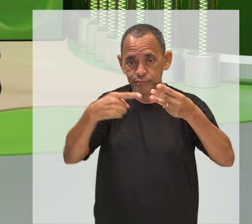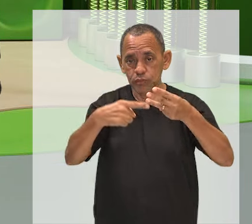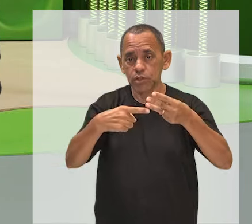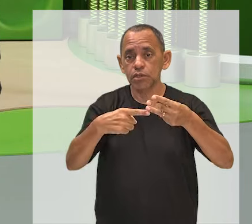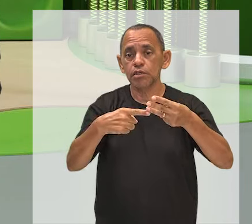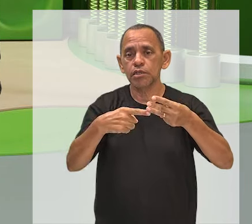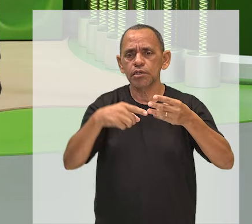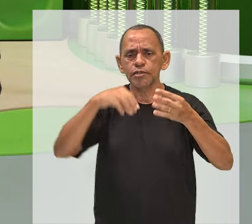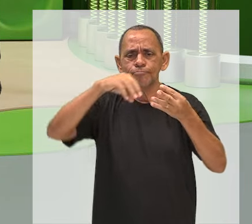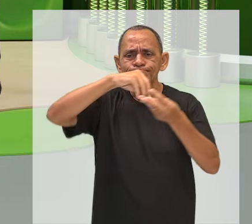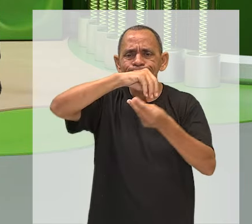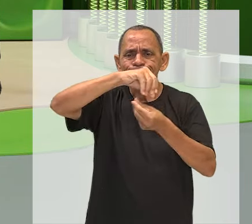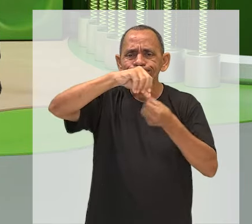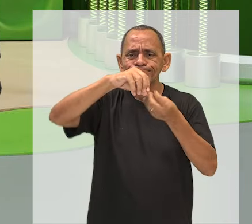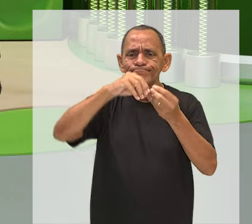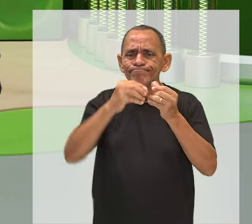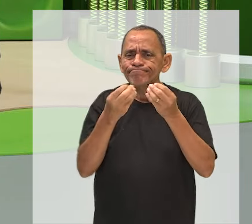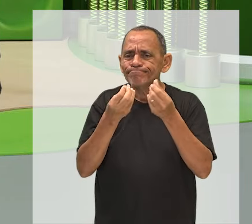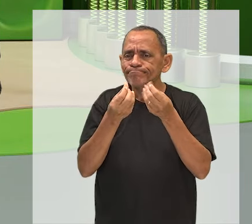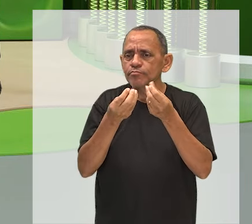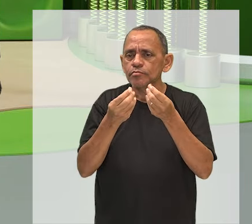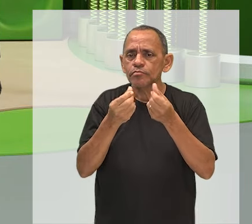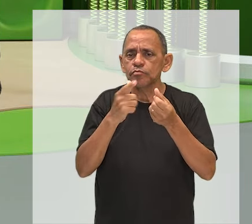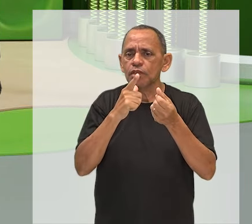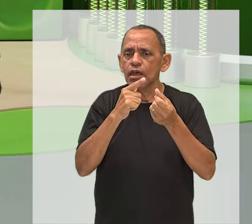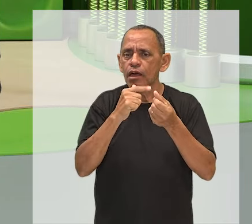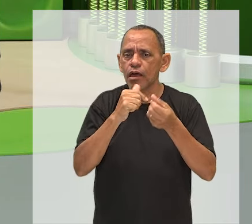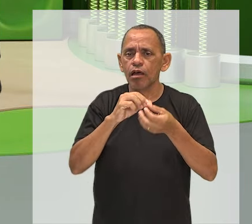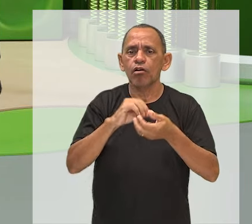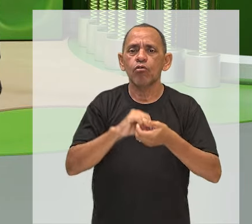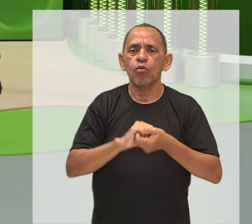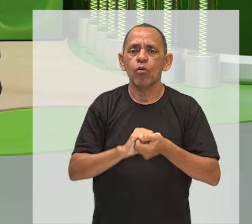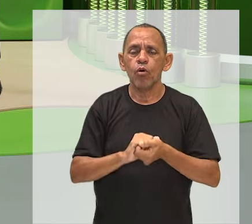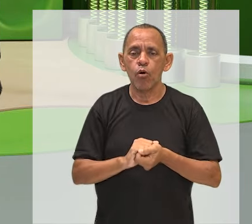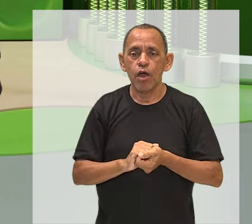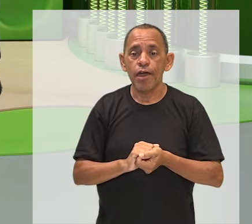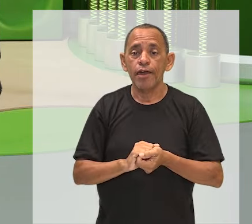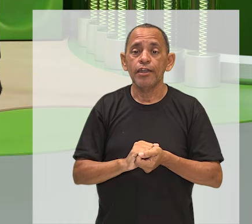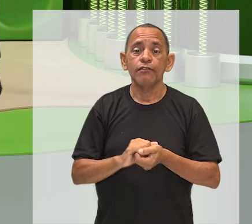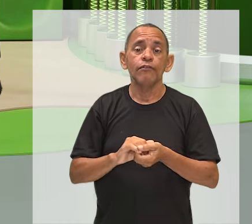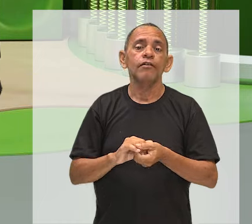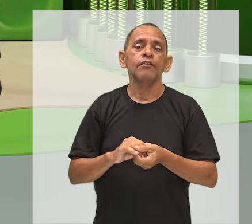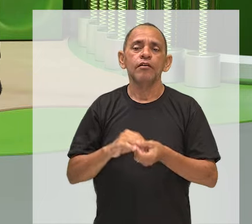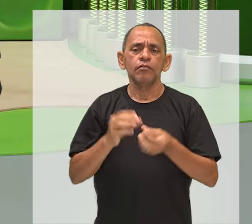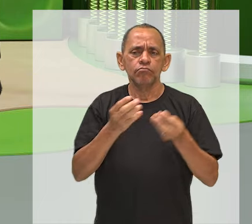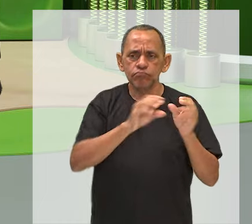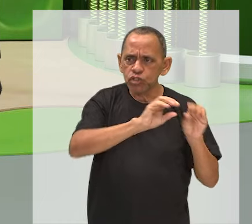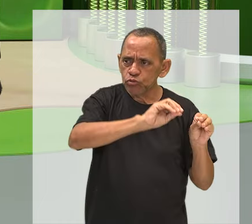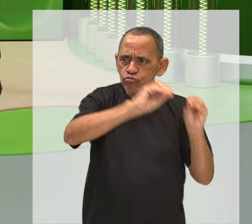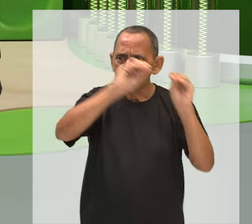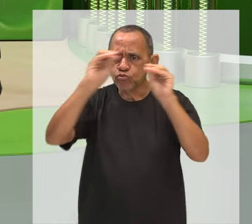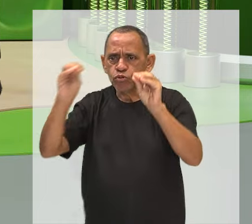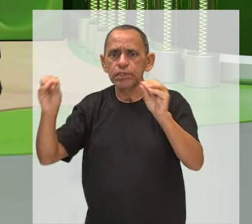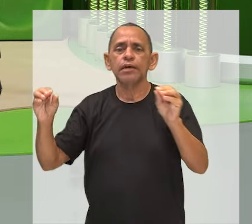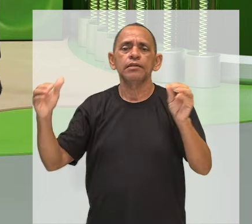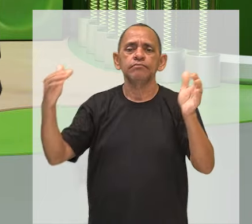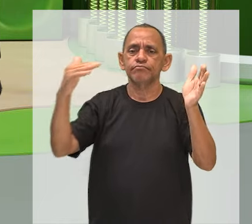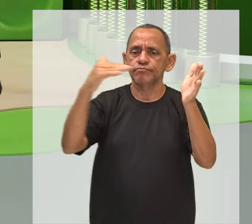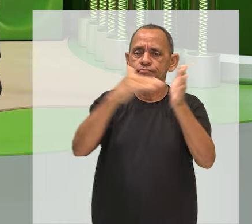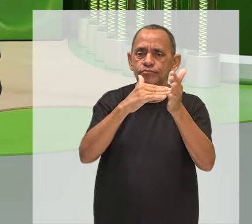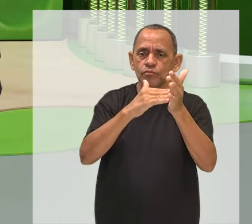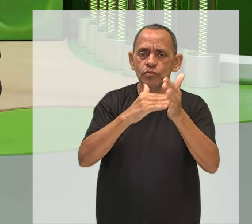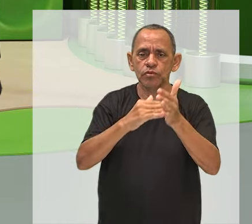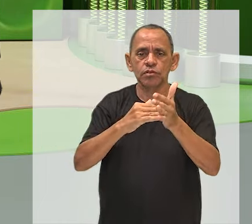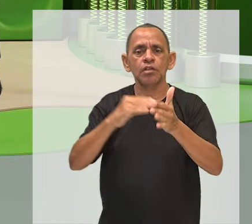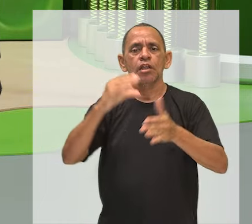essa umidade, ela avança em um sentido oeste até atingir as cordilheiras dos Andes, tá? E durante essa trajetória,